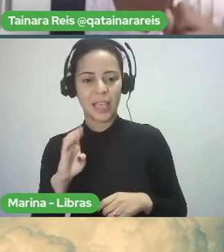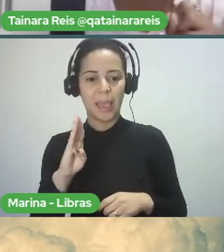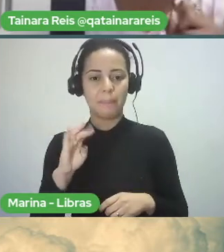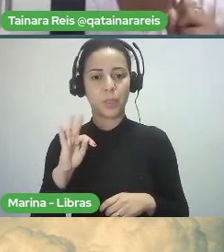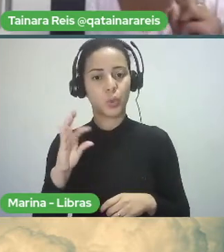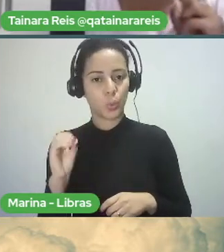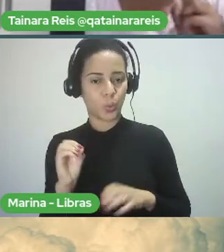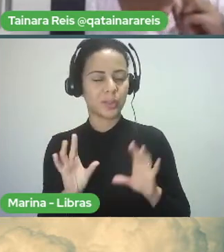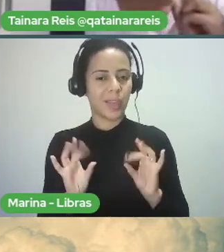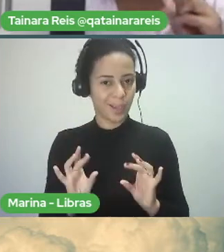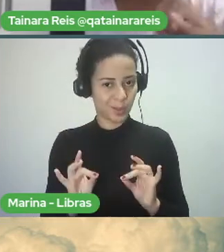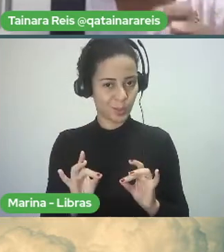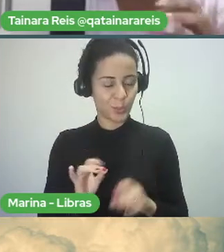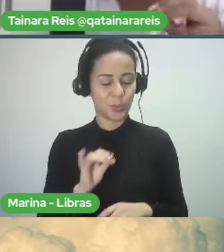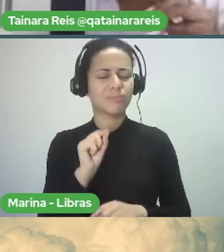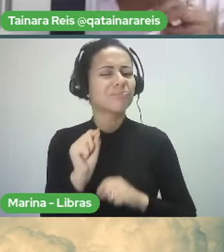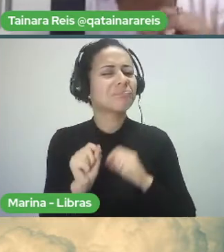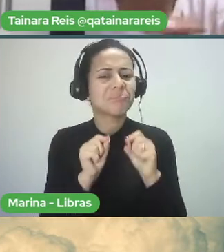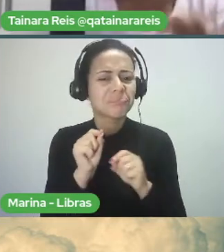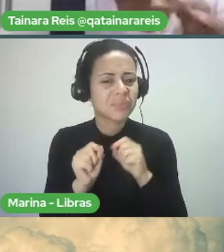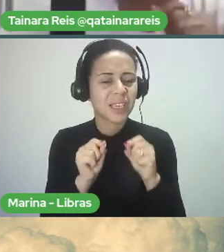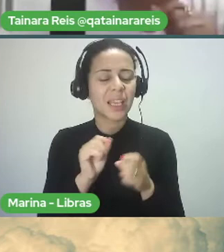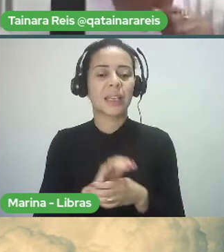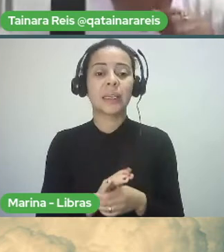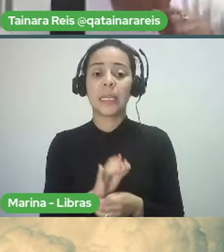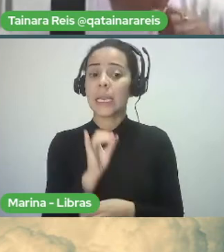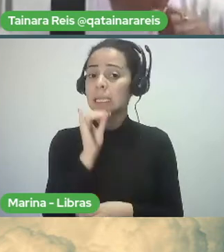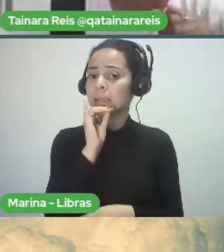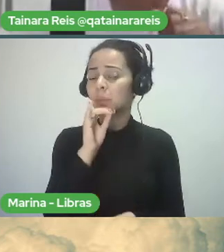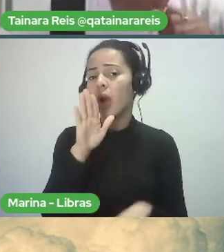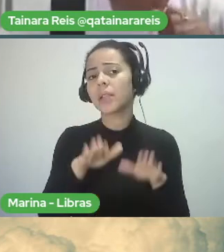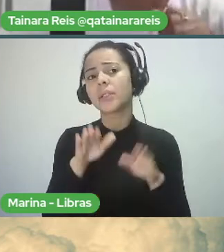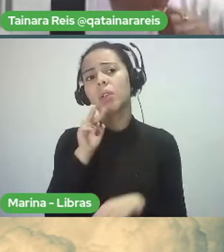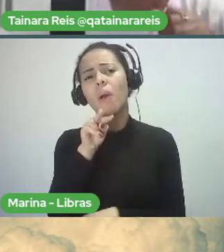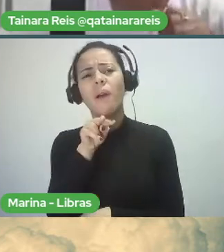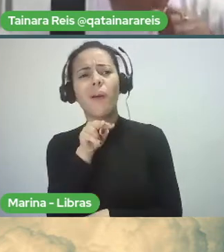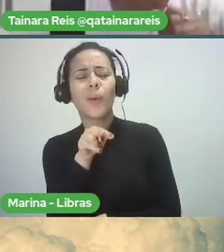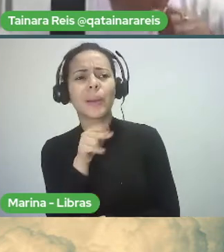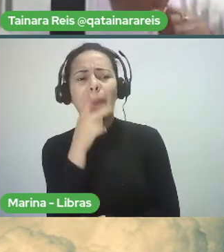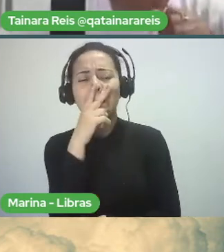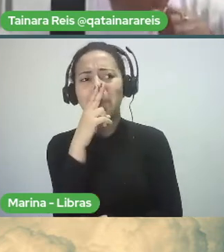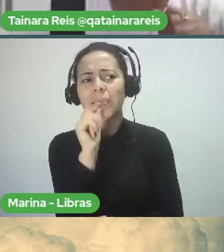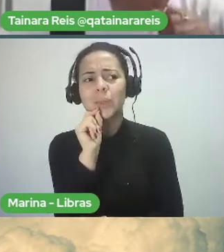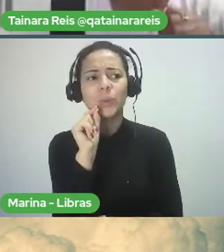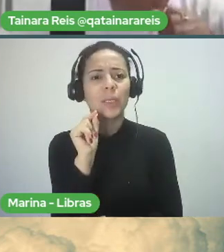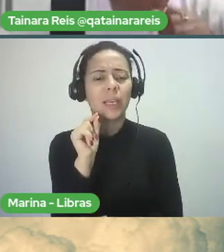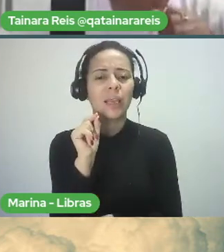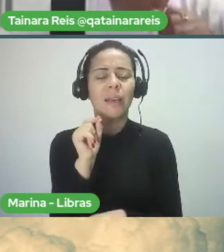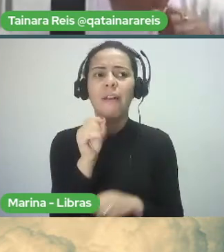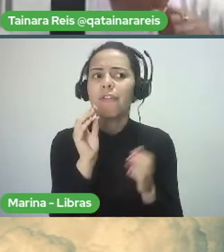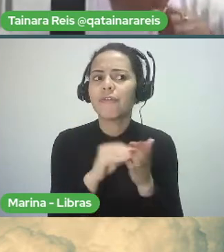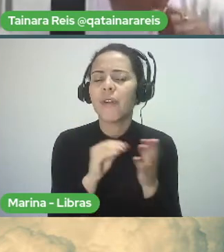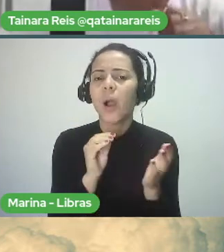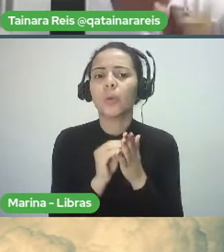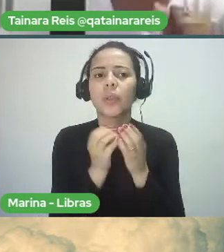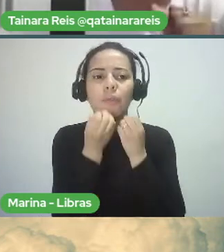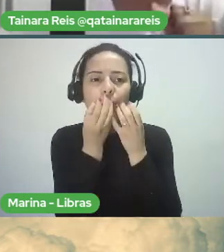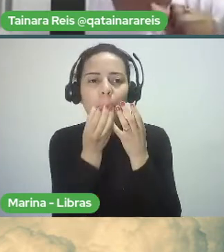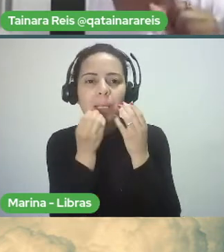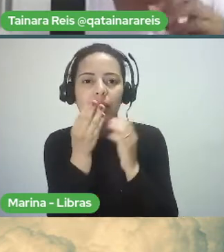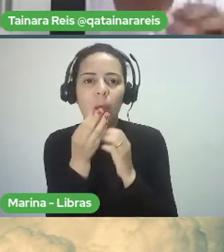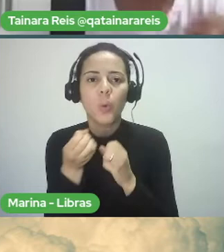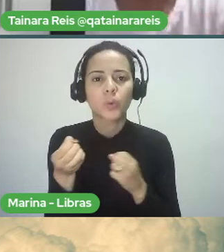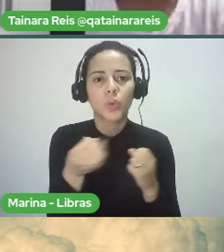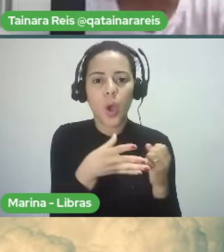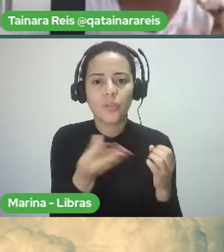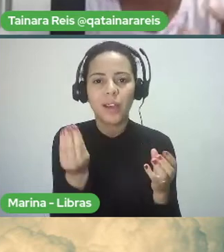exemplo, e algum aspecto ficou faltando atualizar uma determinada biblioteca, ou tem